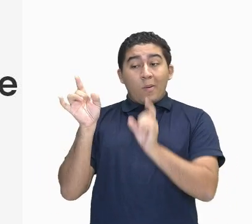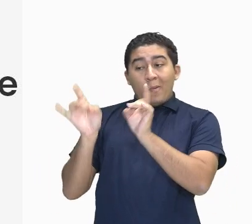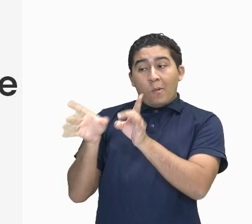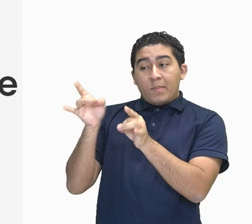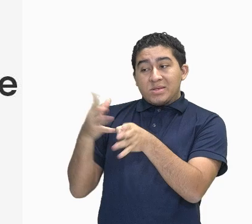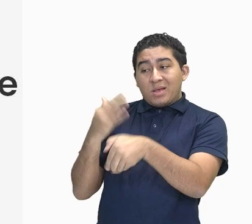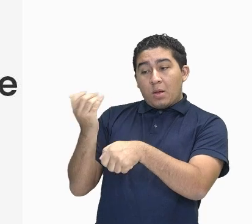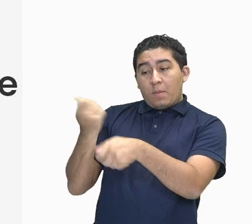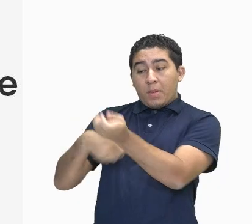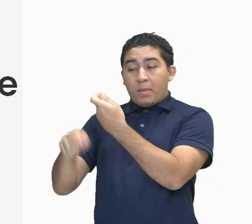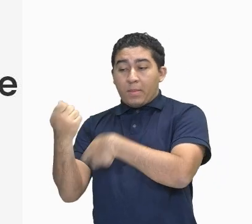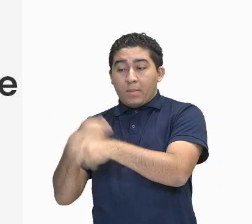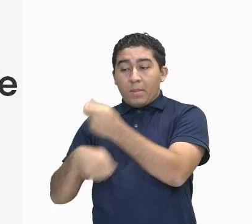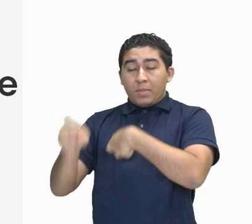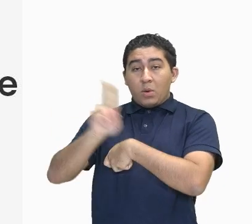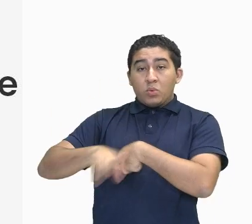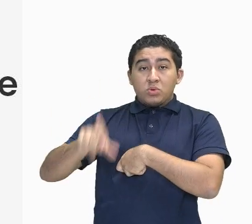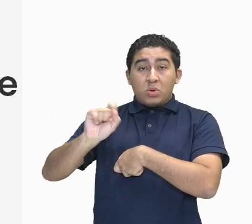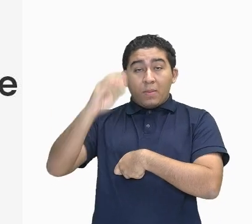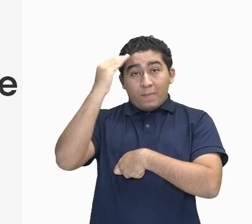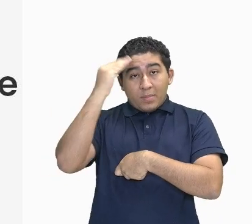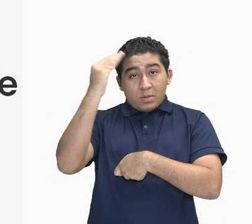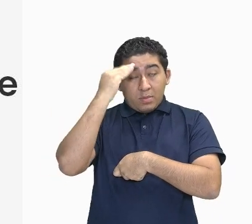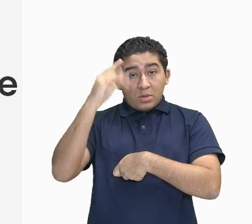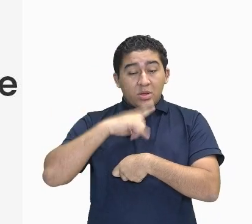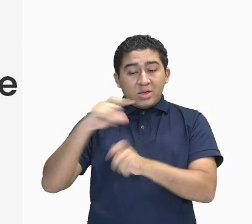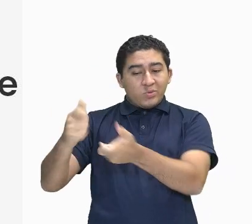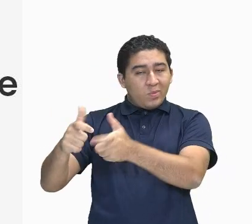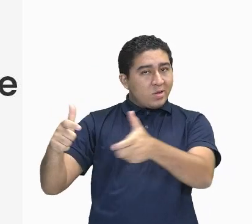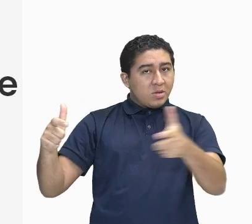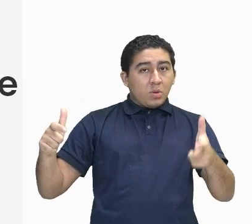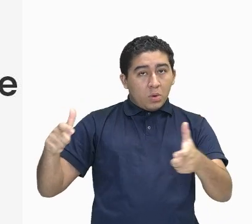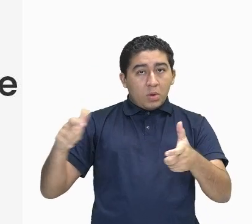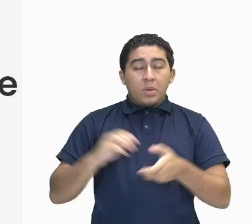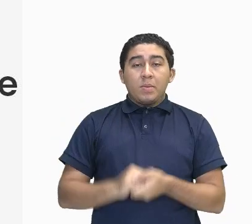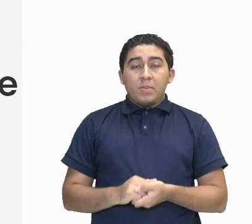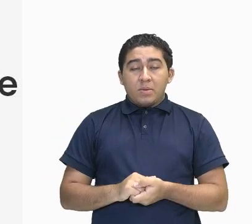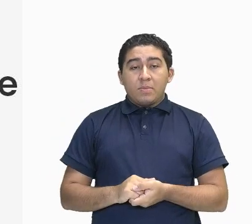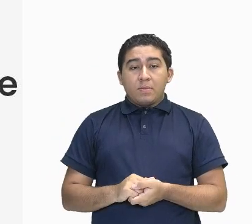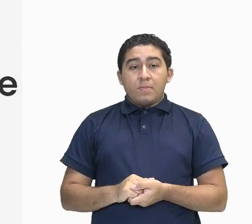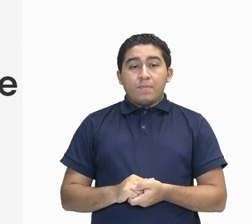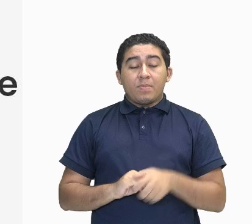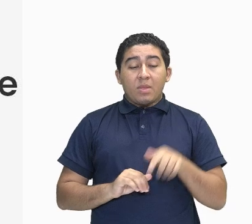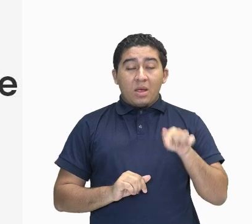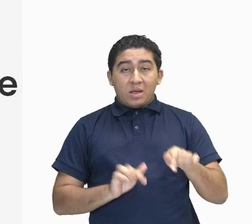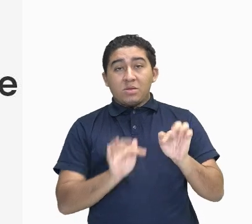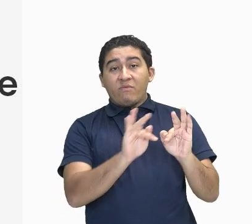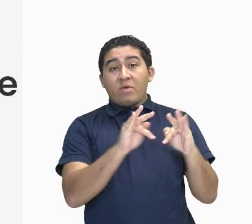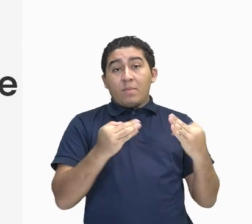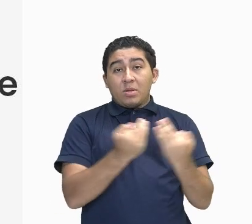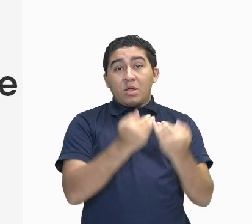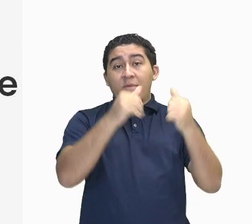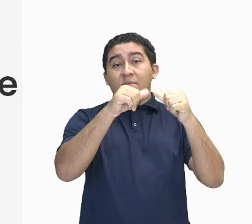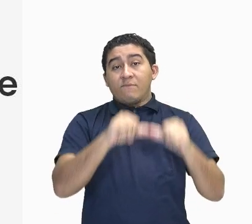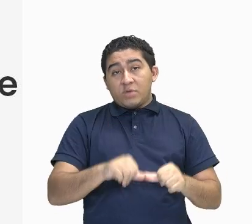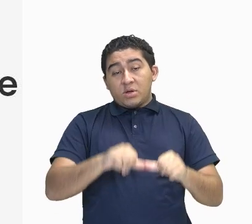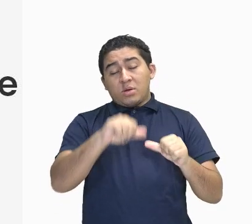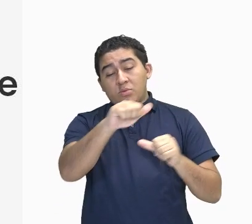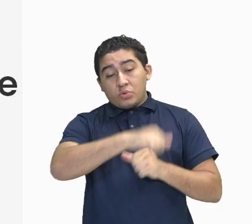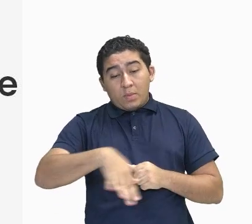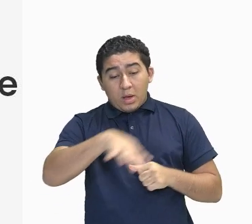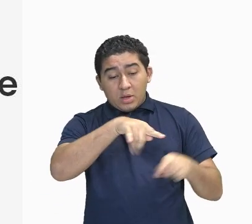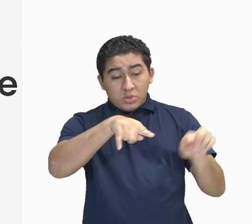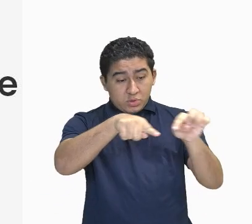né, de plantation, que utiliza aí grandes extensões de terra. Realmente, a agricultura familiar ela fica ali